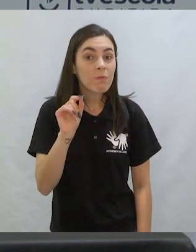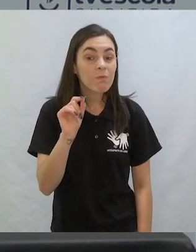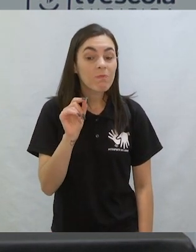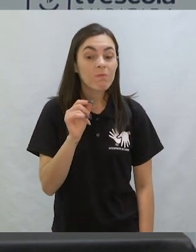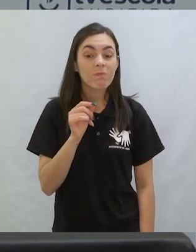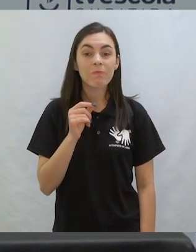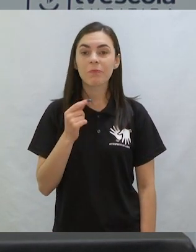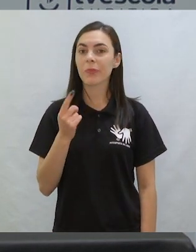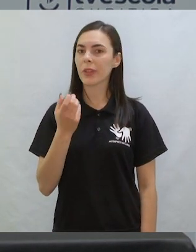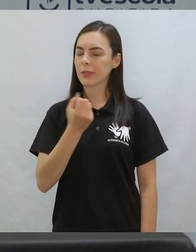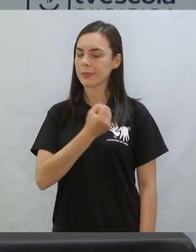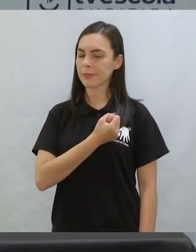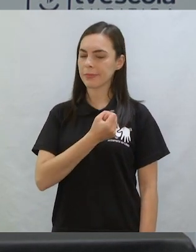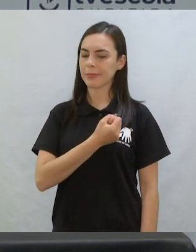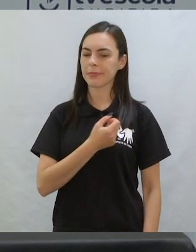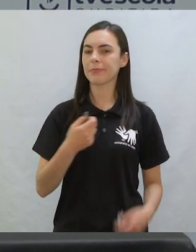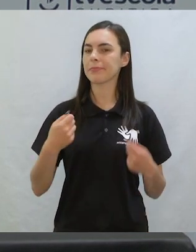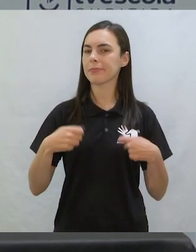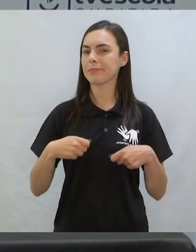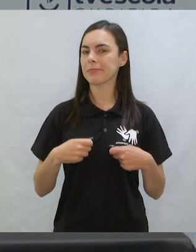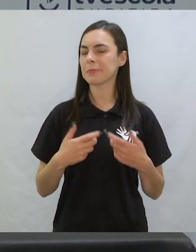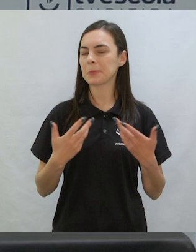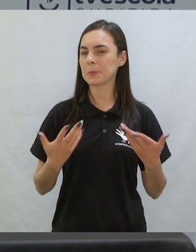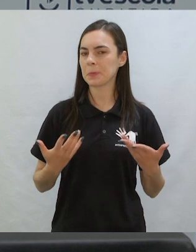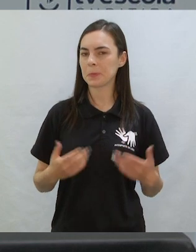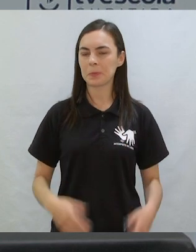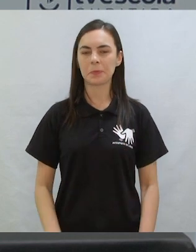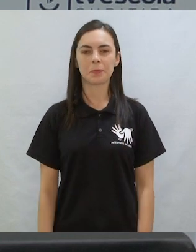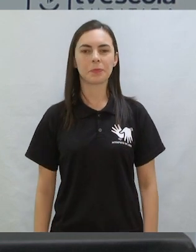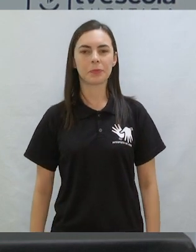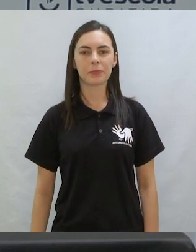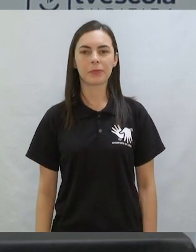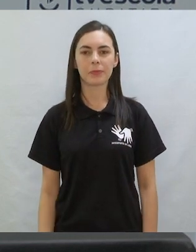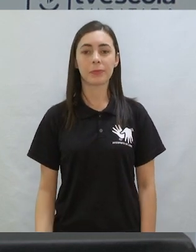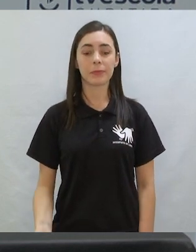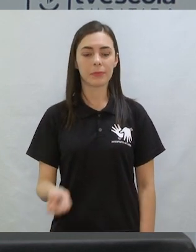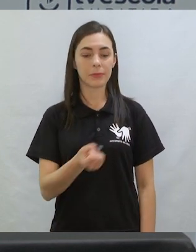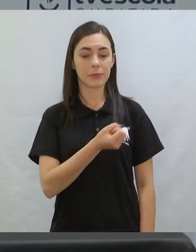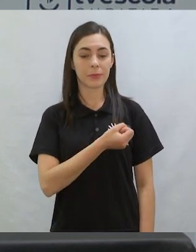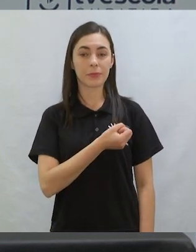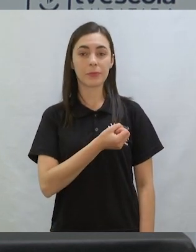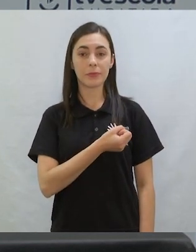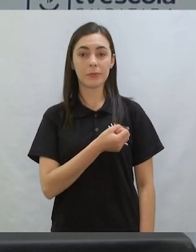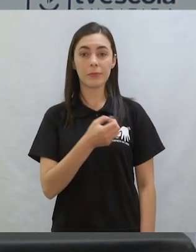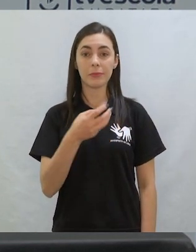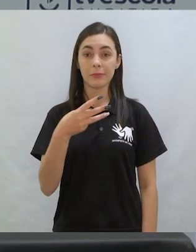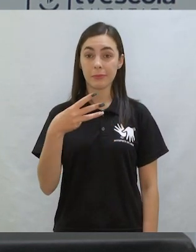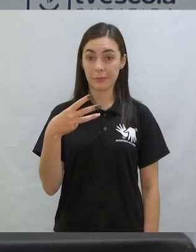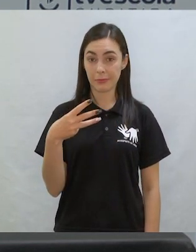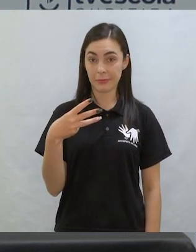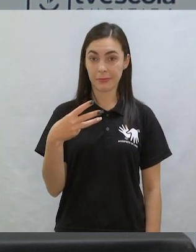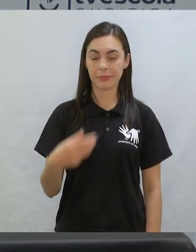É uma... Vamos ver que número que nós vamos precisar. Nós vamos precisar do número